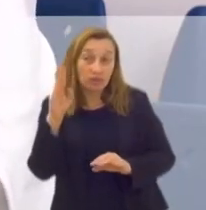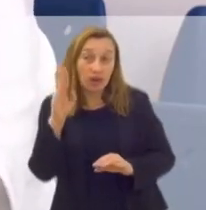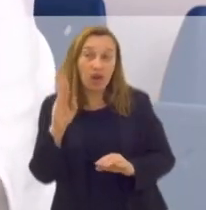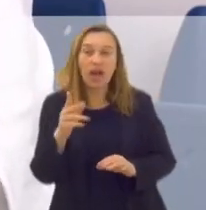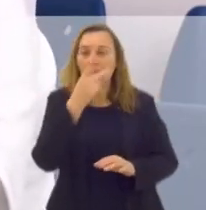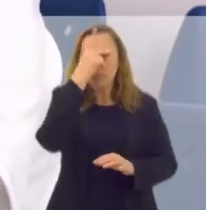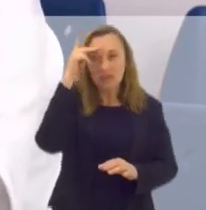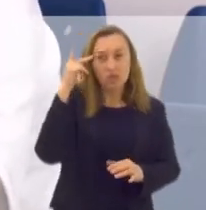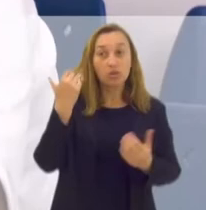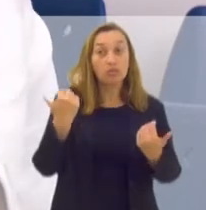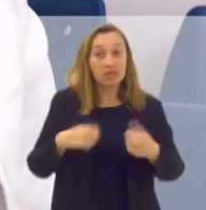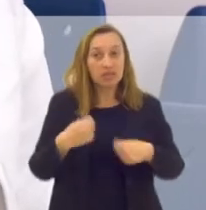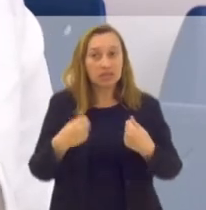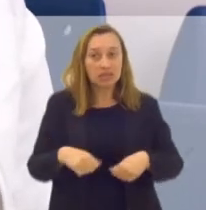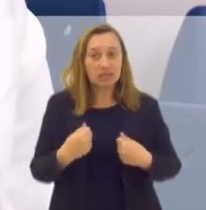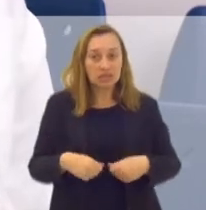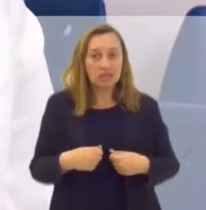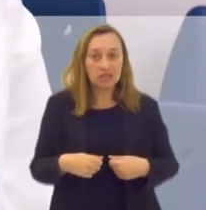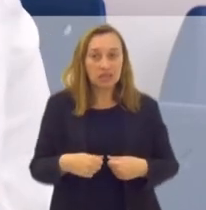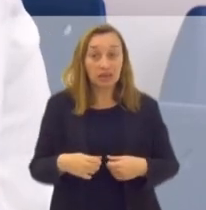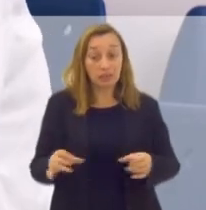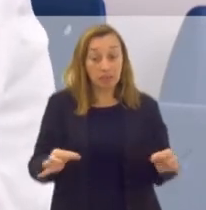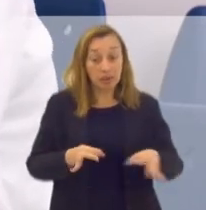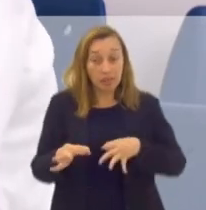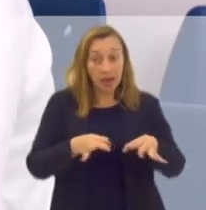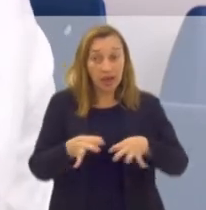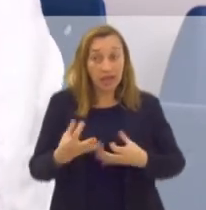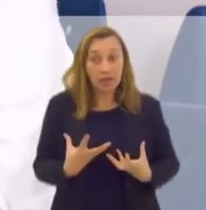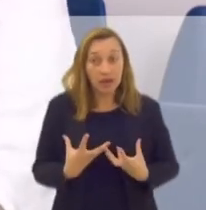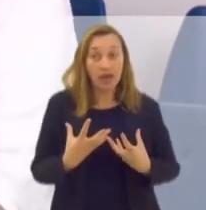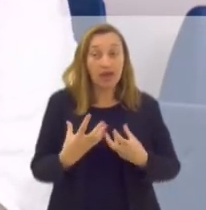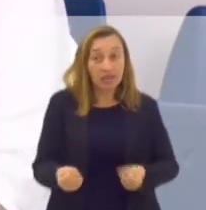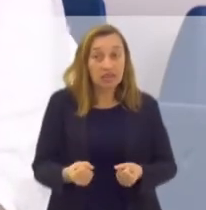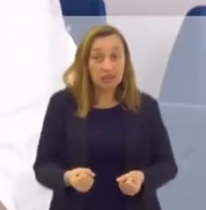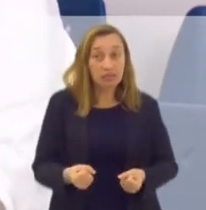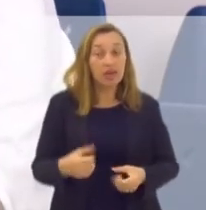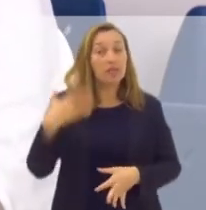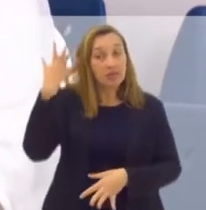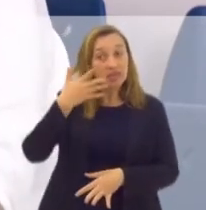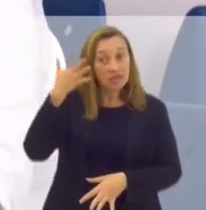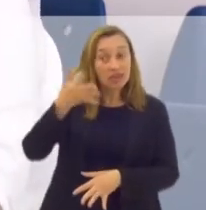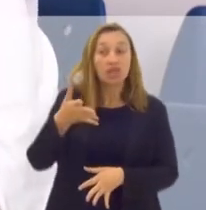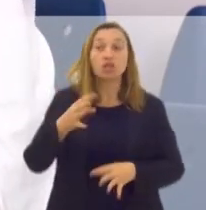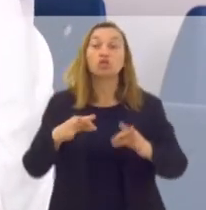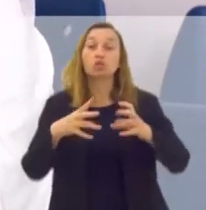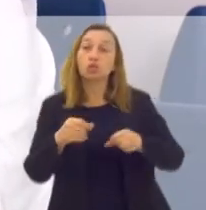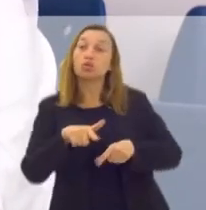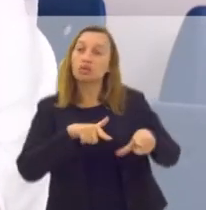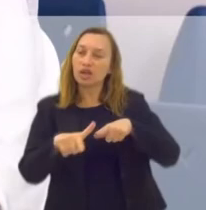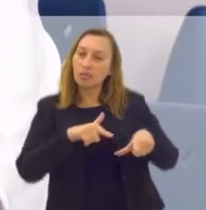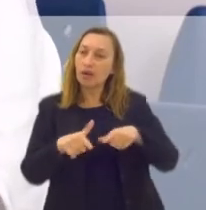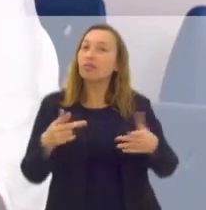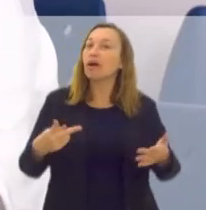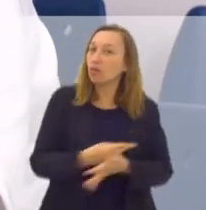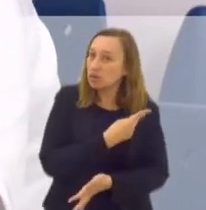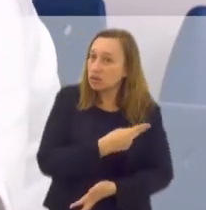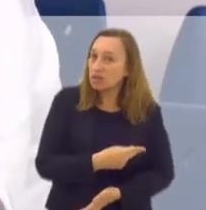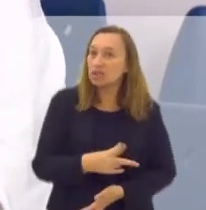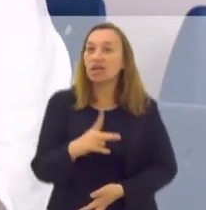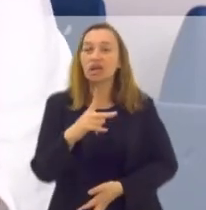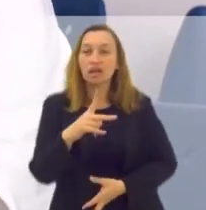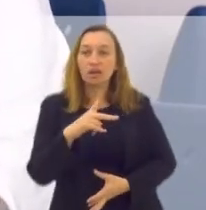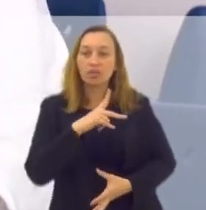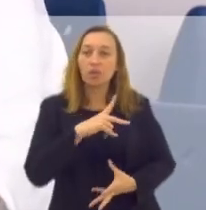essa pessoa também tem que estar em condições de receber essa mensagem. Então, existe todo um trabalho feito para que isso